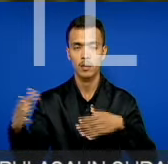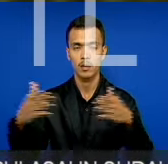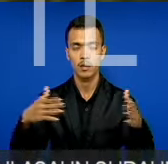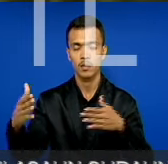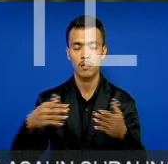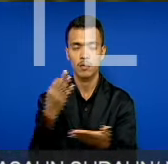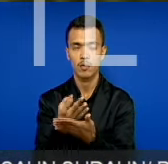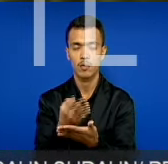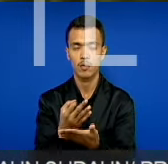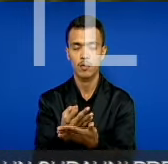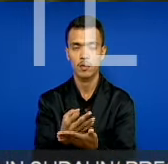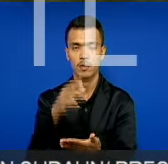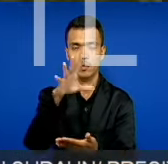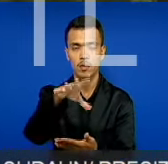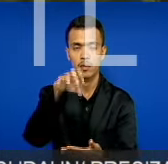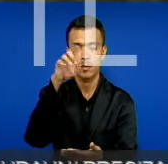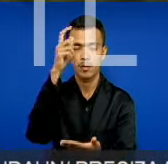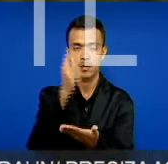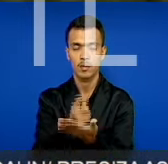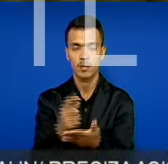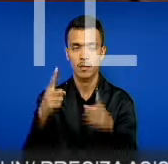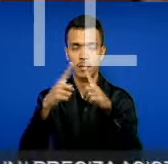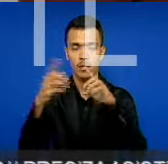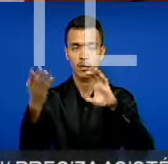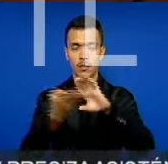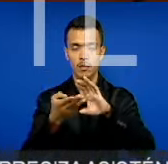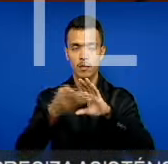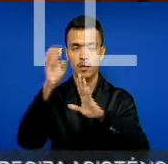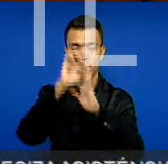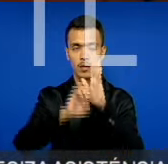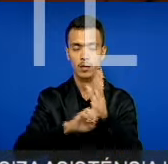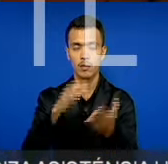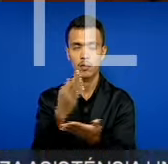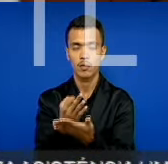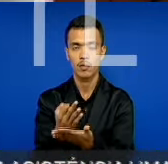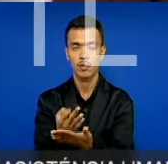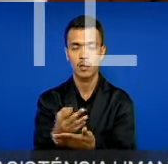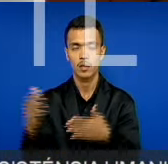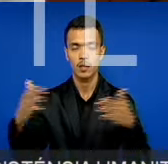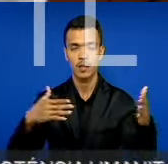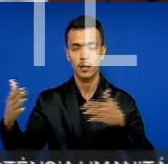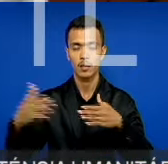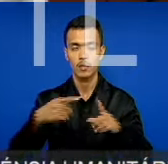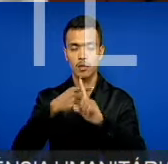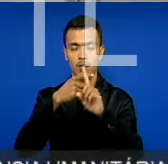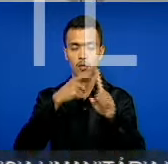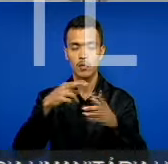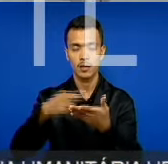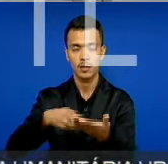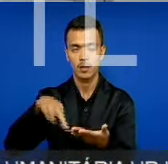receitas dólar americano rihung atus lima resimba cofre estado. Orçamento hirakne, recolhe lihusi emissão